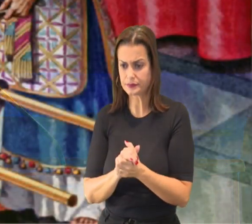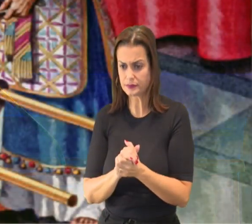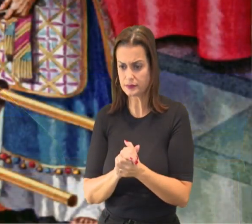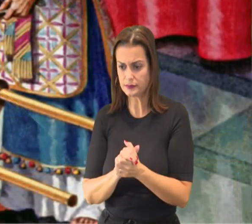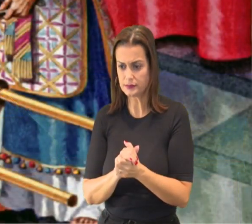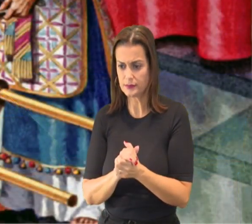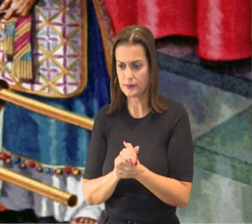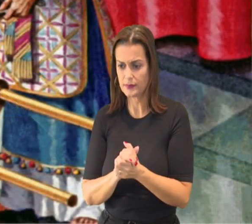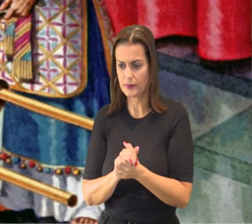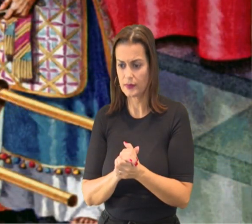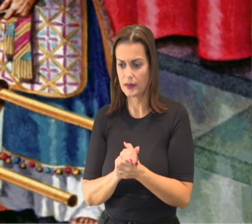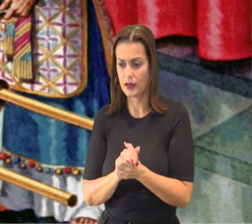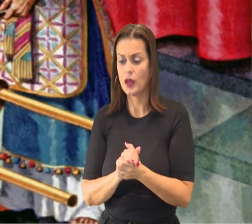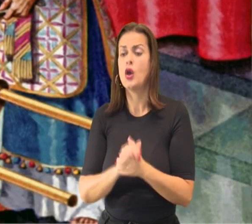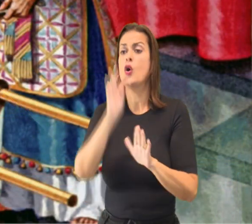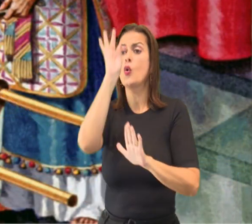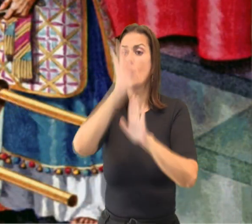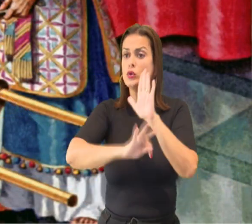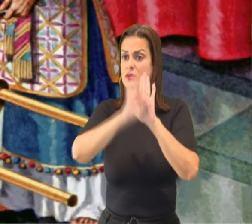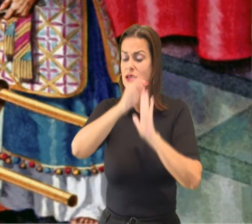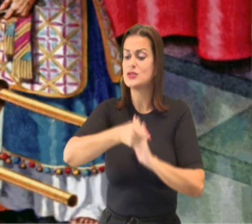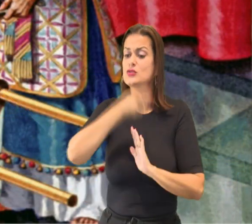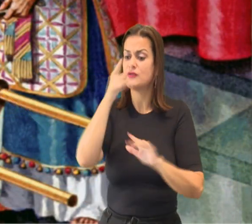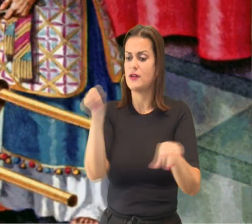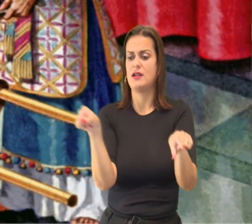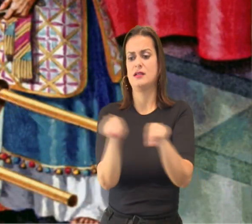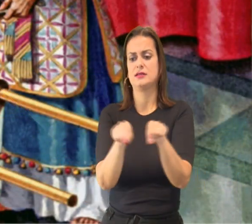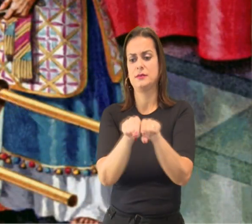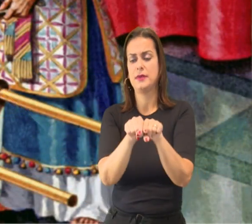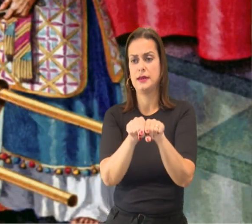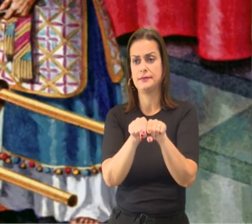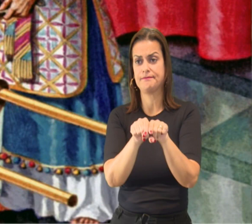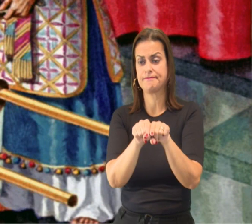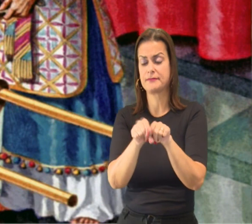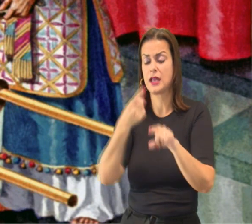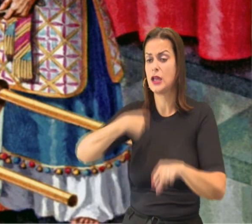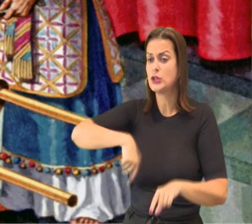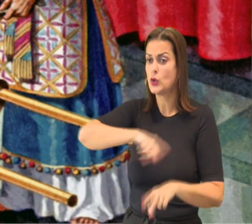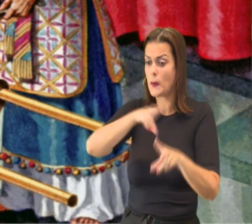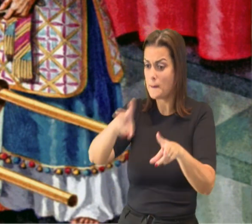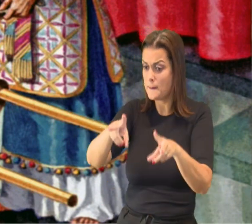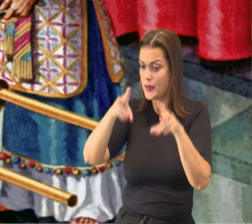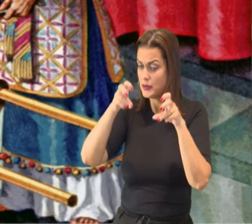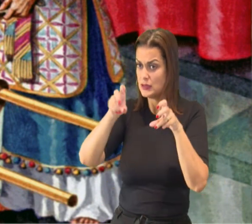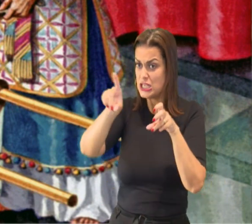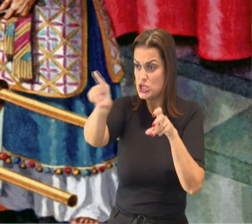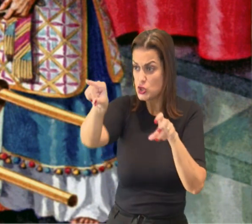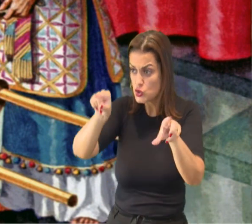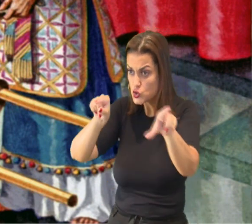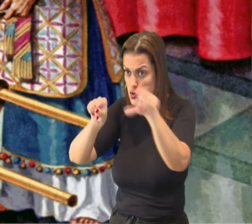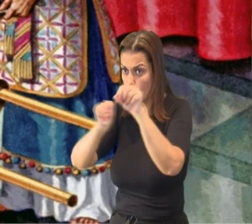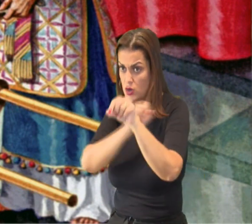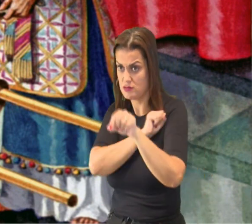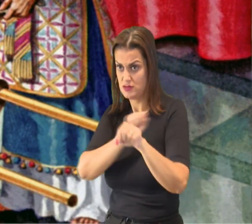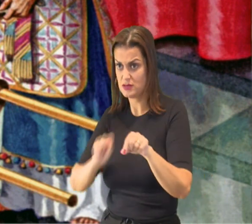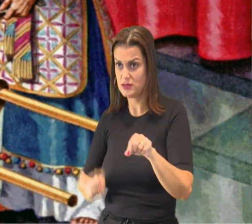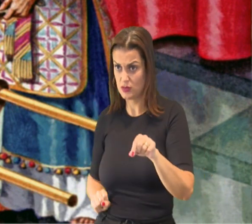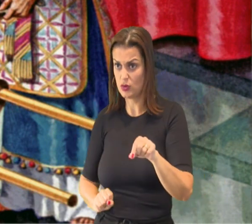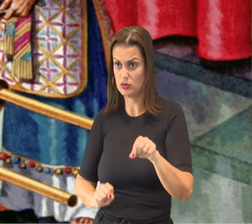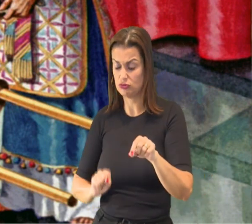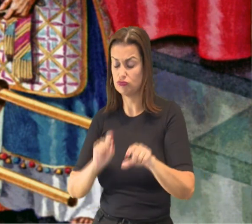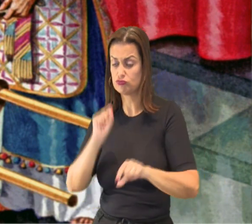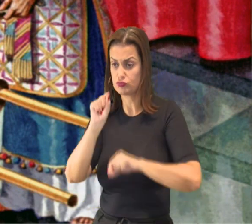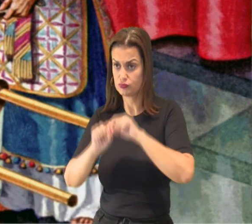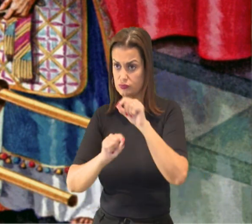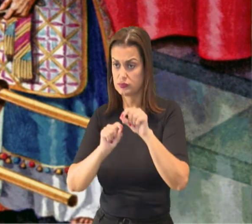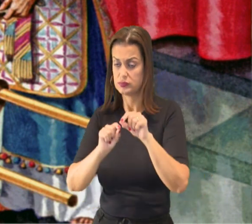o texto fala a respeito disto também. Nós vamos perceber o estabelecimento do sacerdócio, conforme eu disse